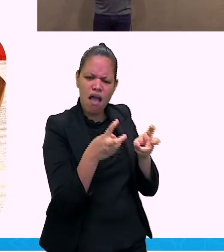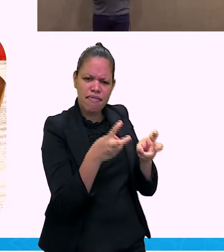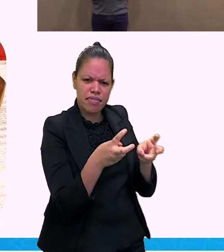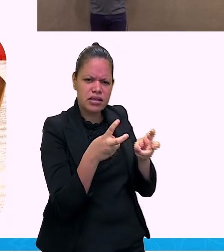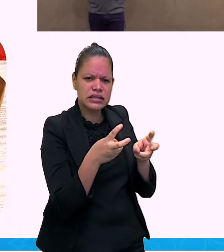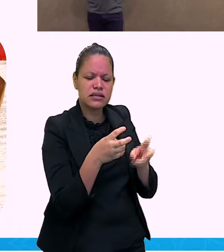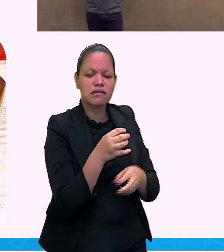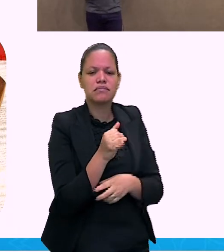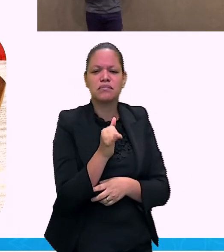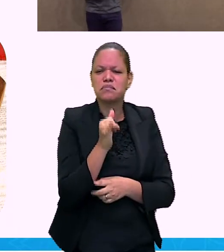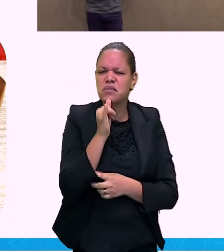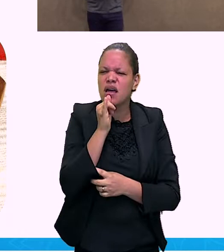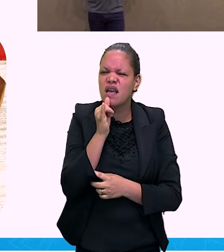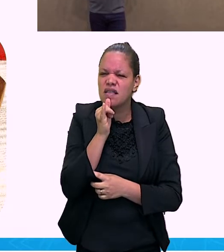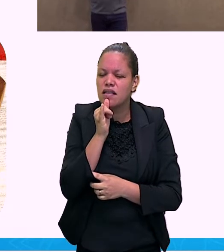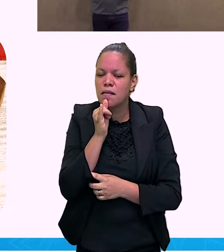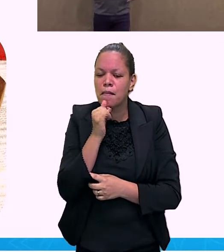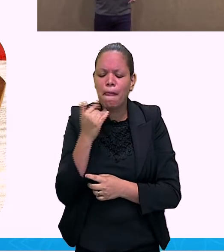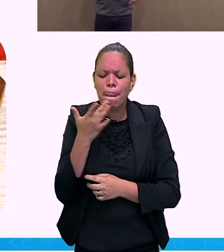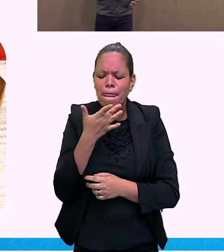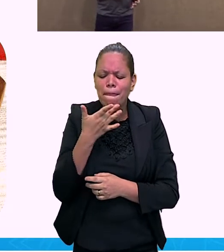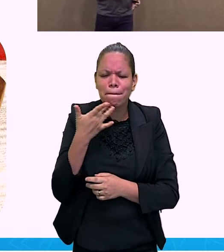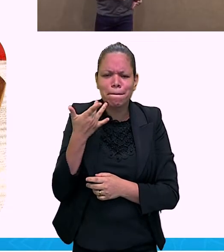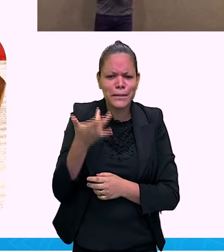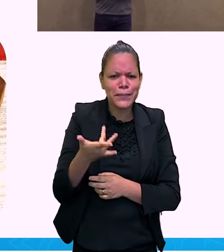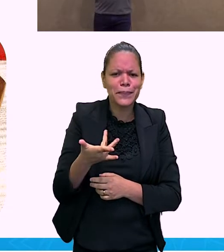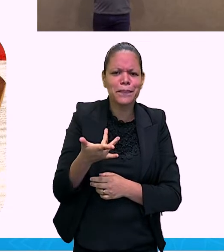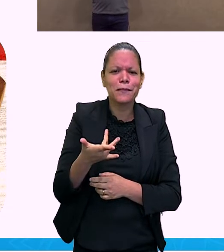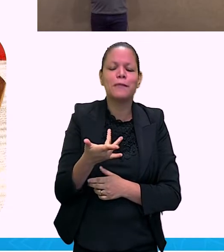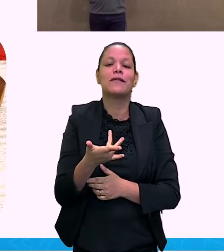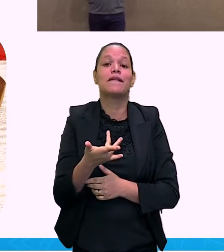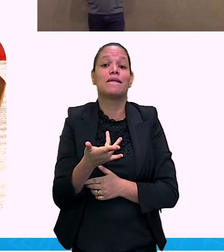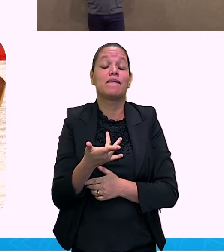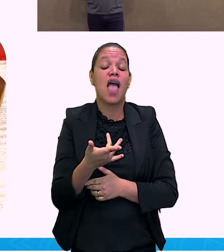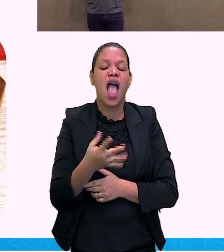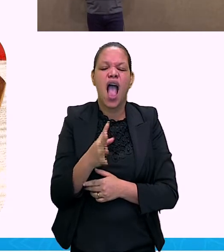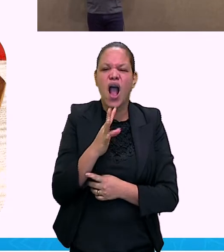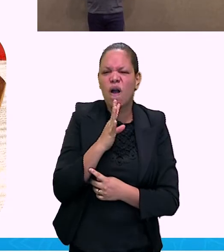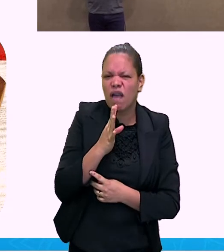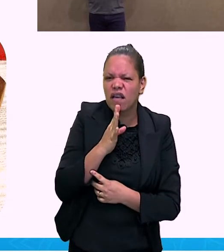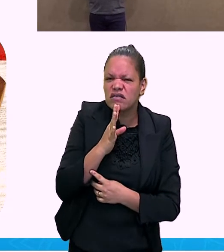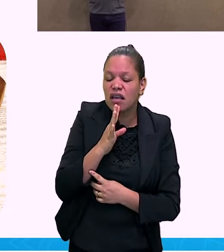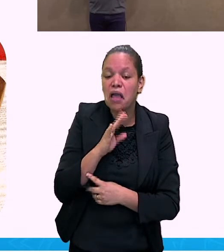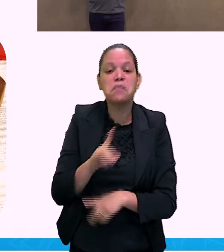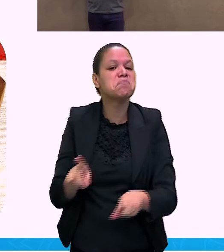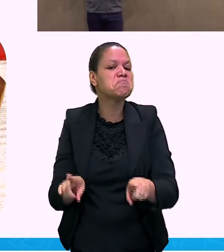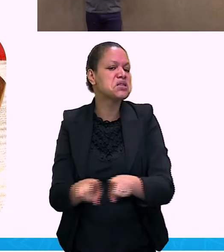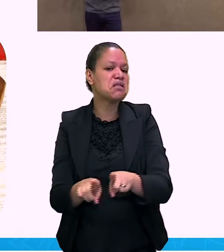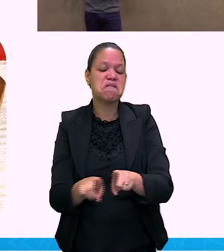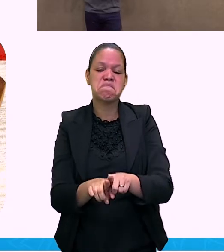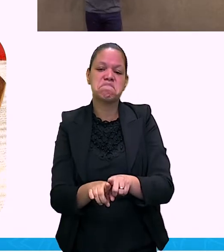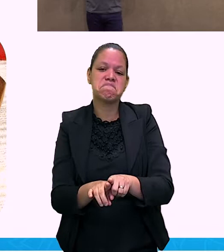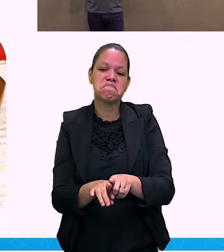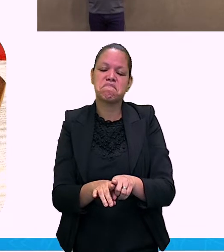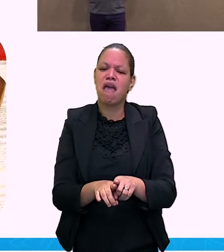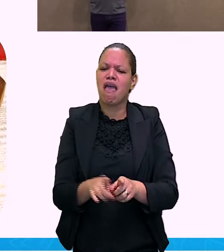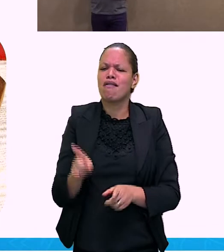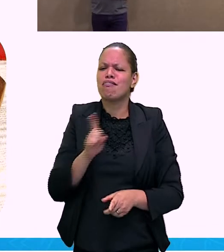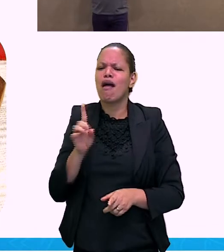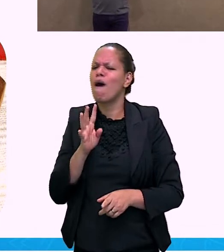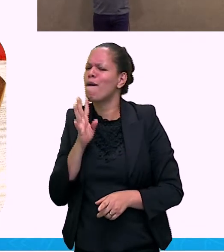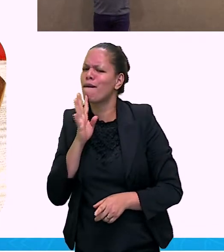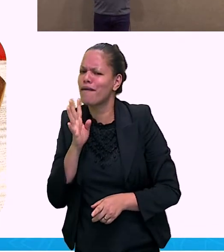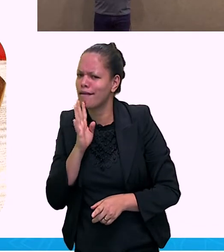comida forte, saborosa, que às vezes tem elementos que nós conhecemos, mas que tem um sabor diferente lá,